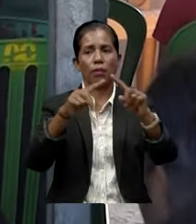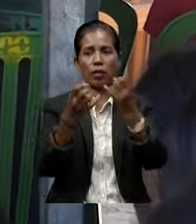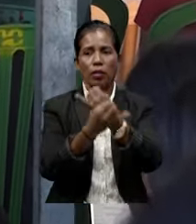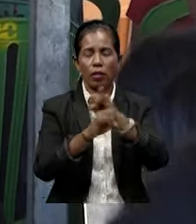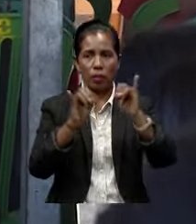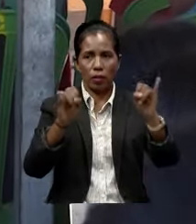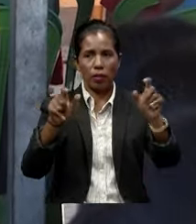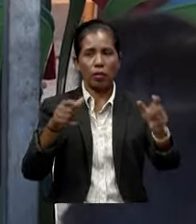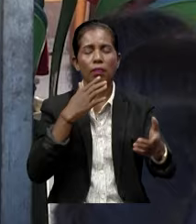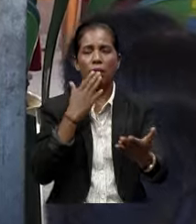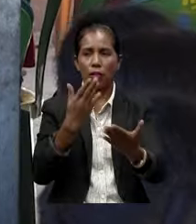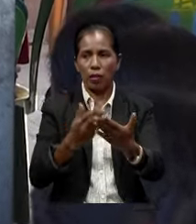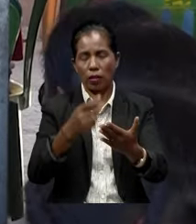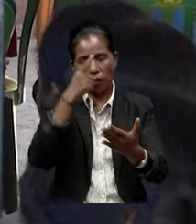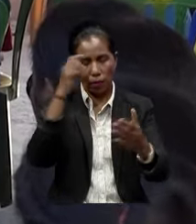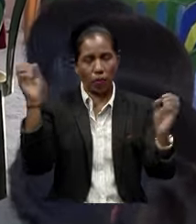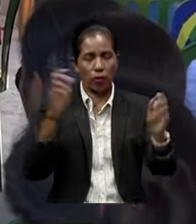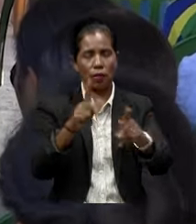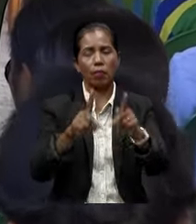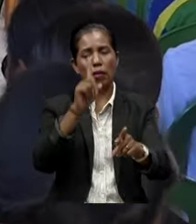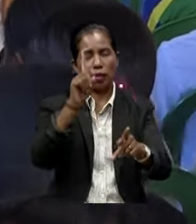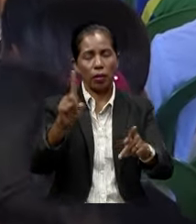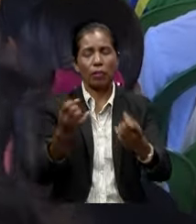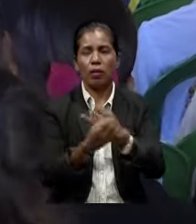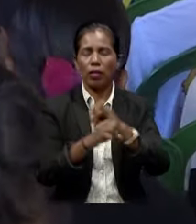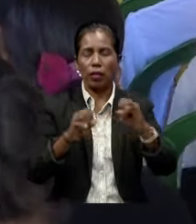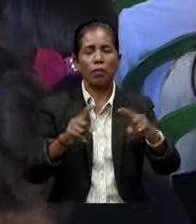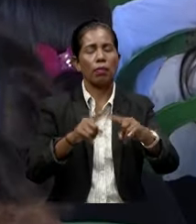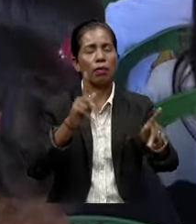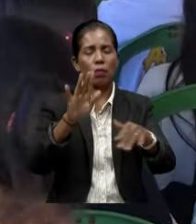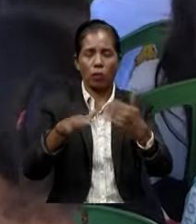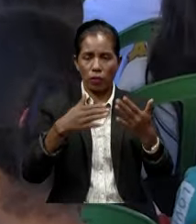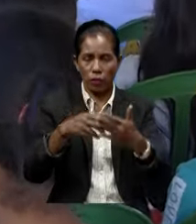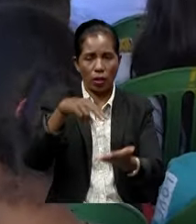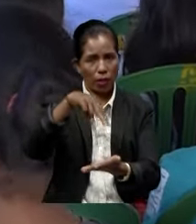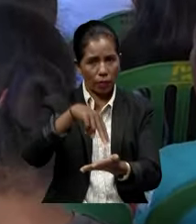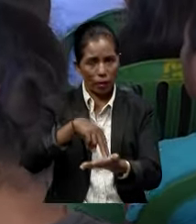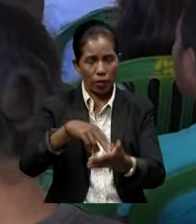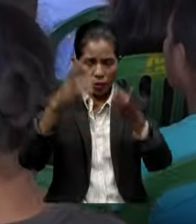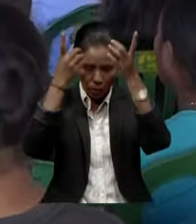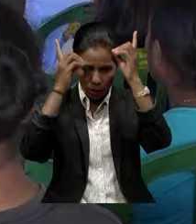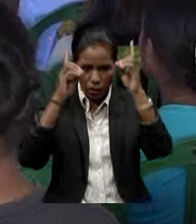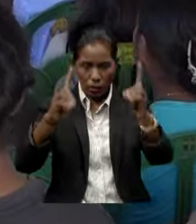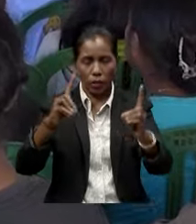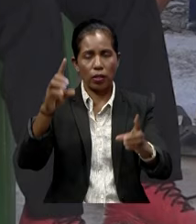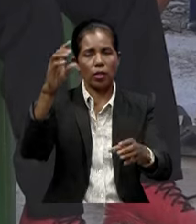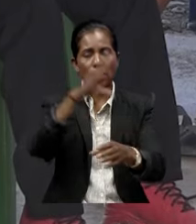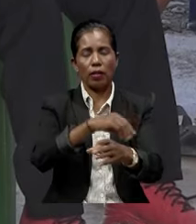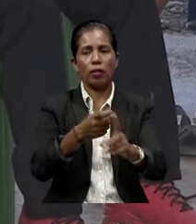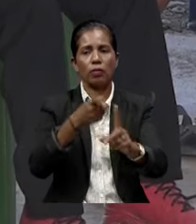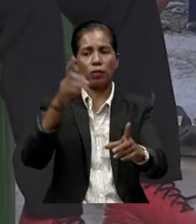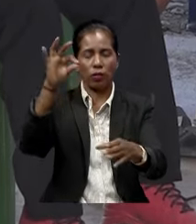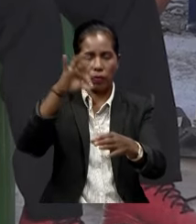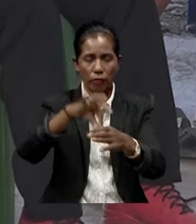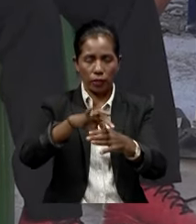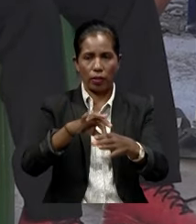né? Coletiva, tambala ose ma ida deit makaluta, mai be povo hotu hamrik, hodi decidi nia destino rasik li husi